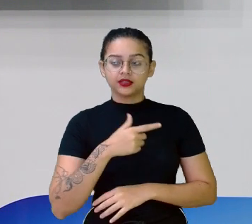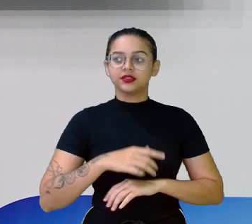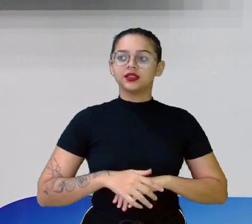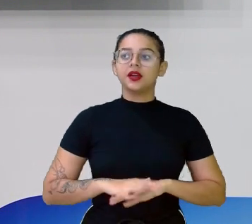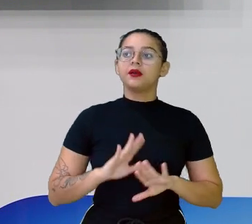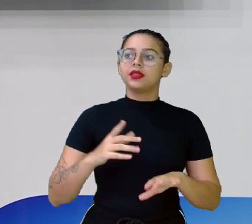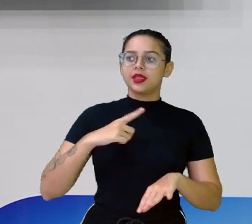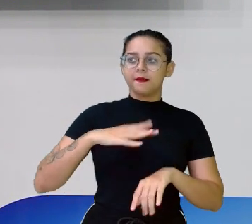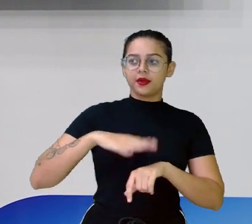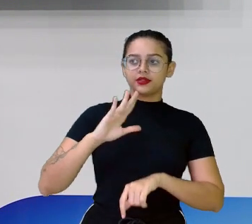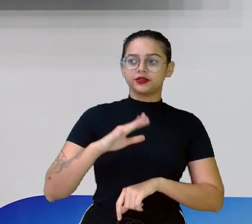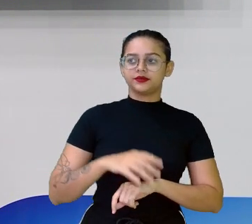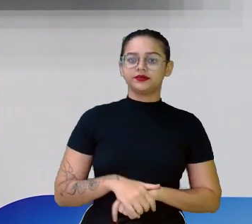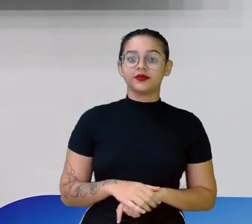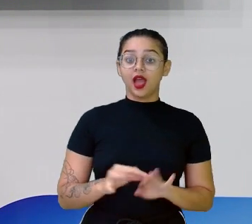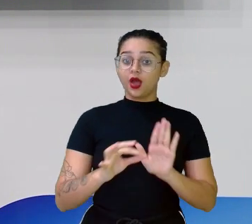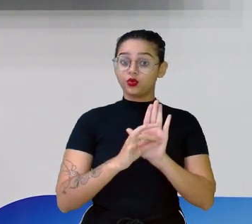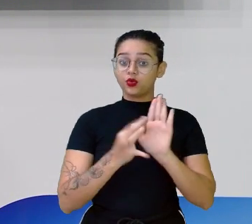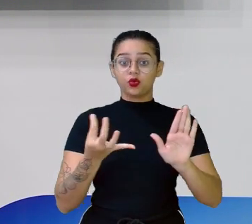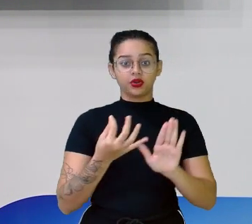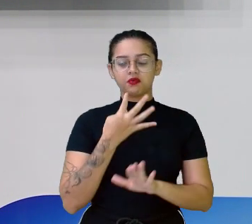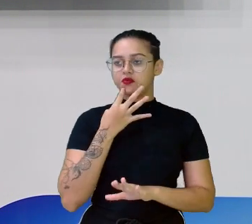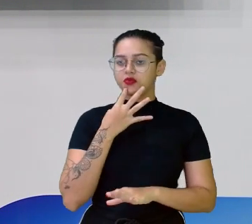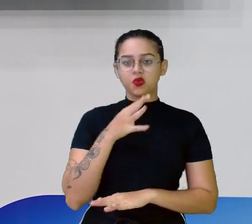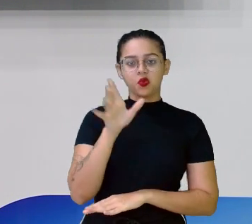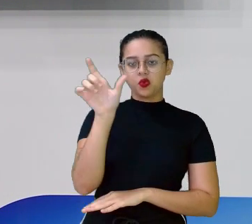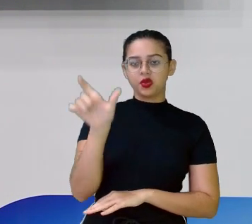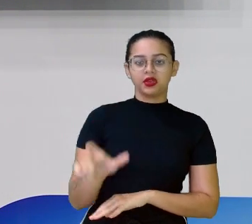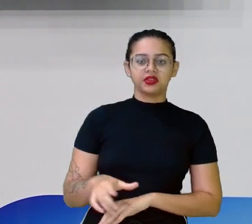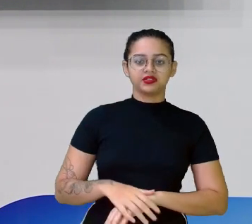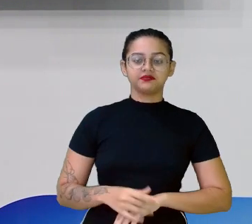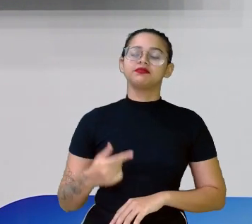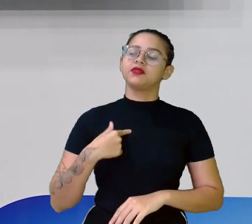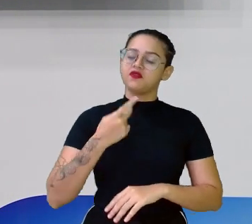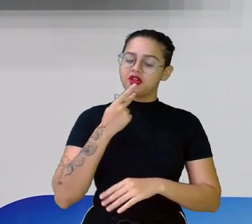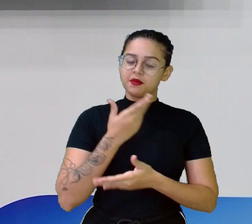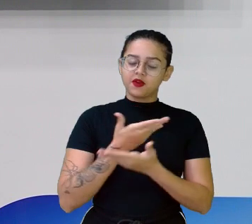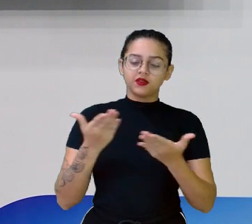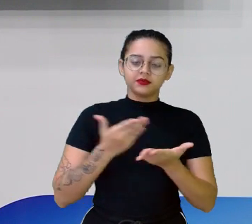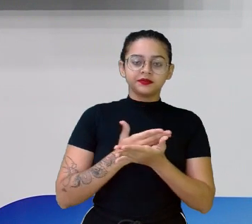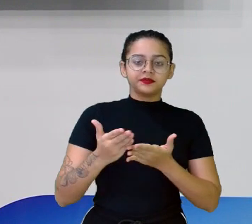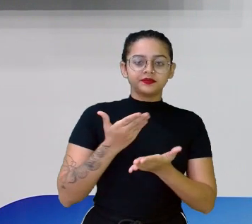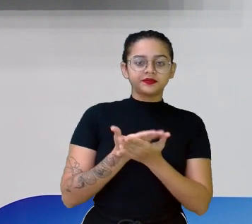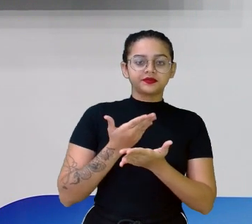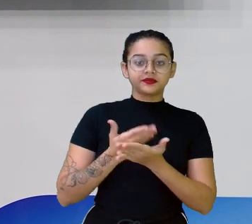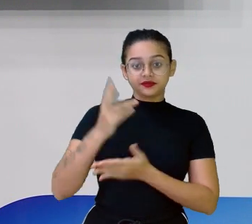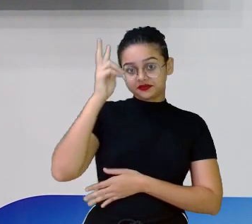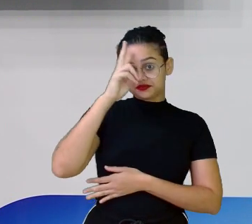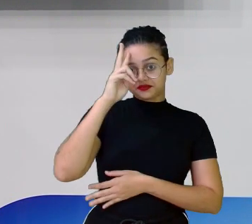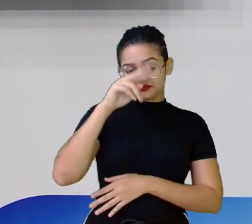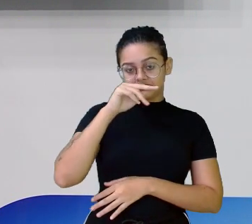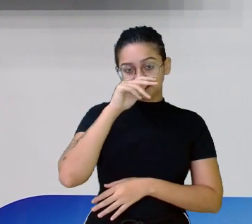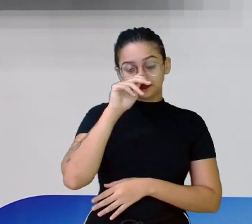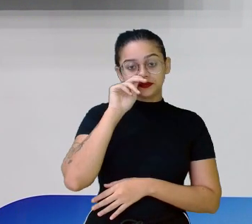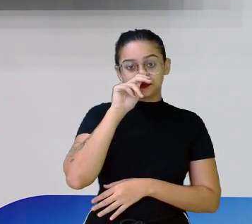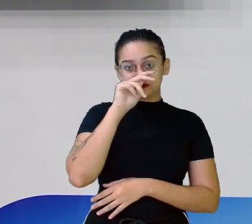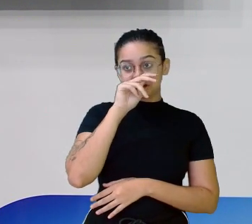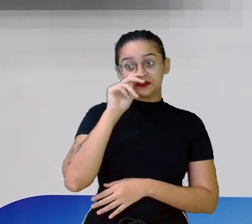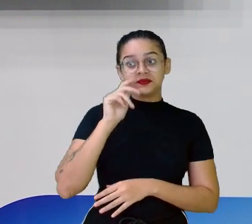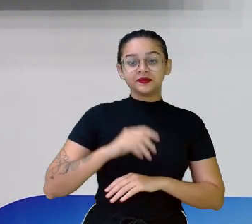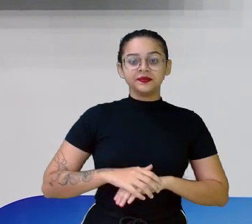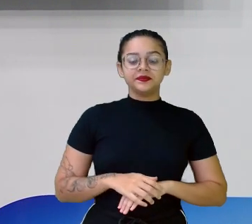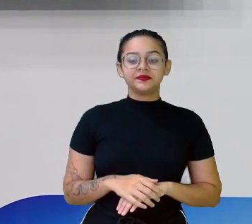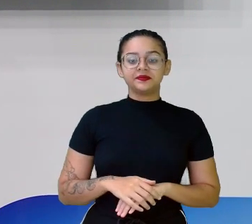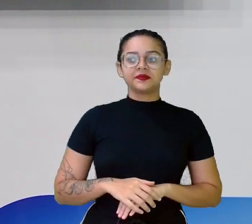anedotas, mas tem mais. Autoria desconhecida. Eu falei isso para vocês no início da aula, lembram? Geralmente,